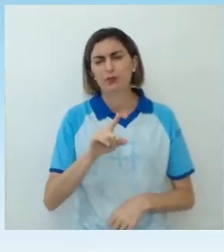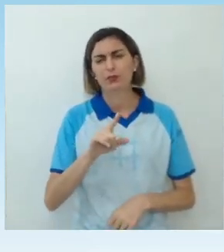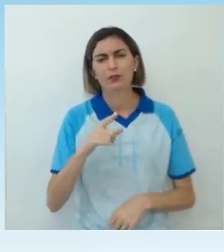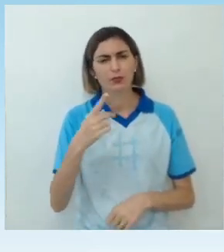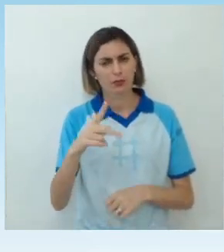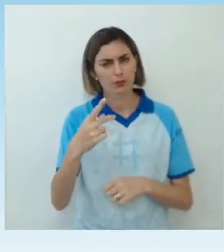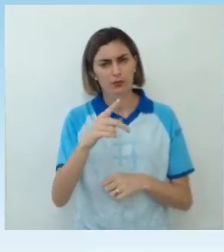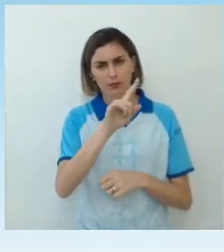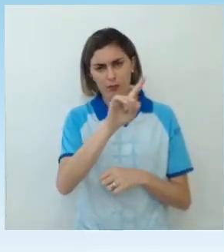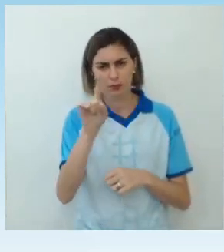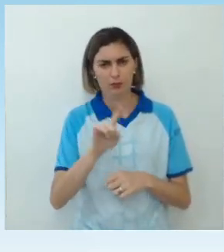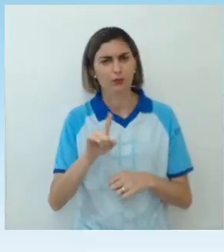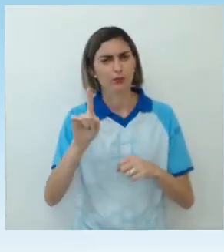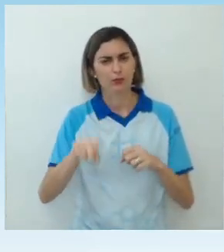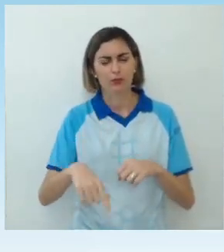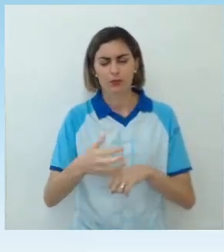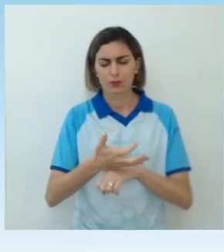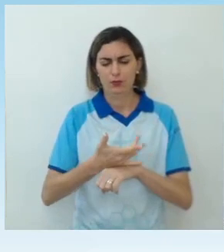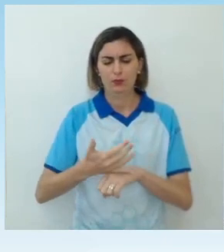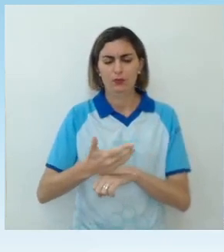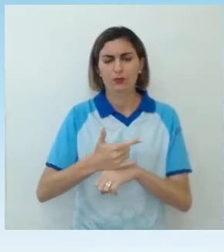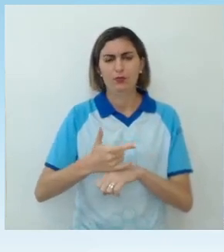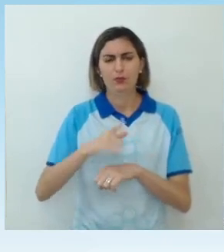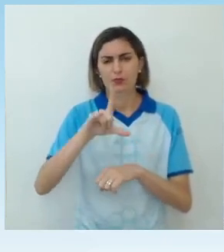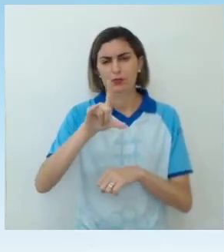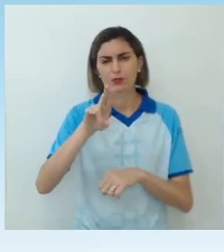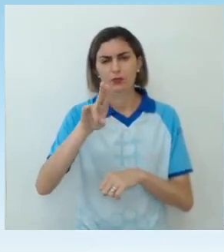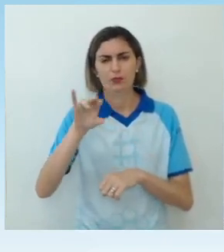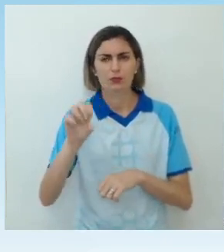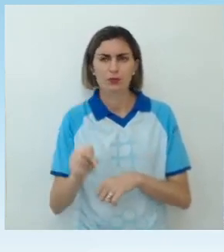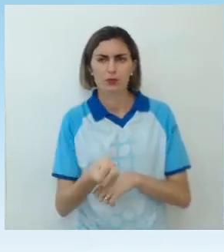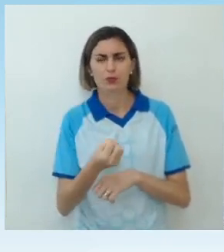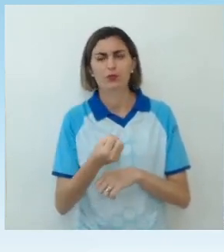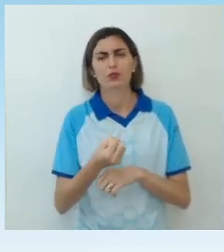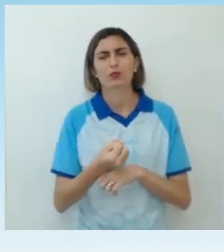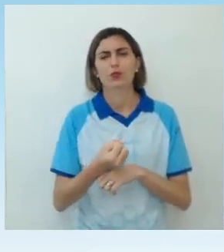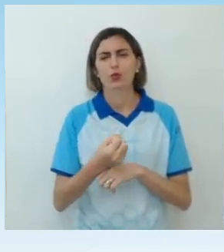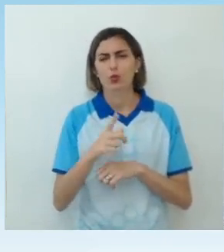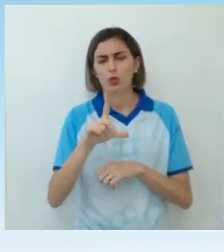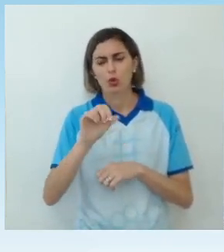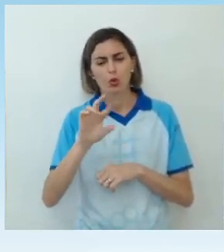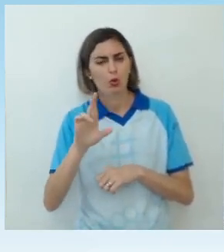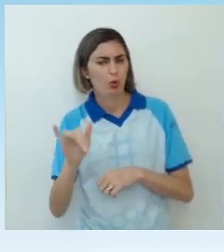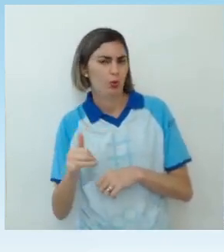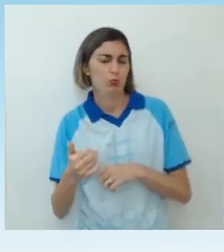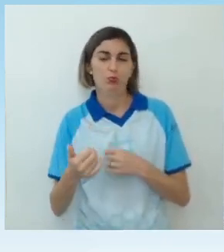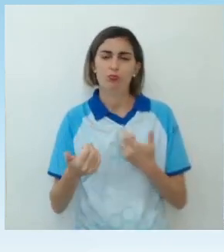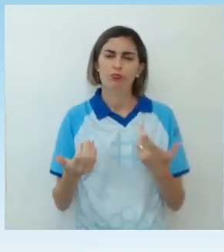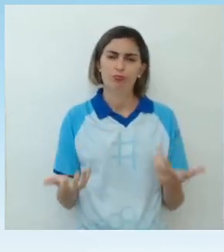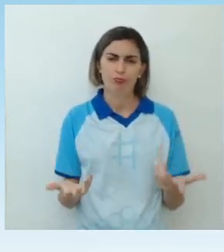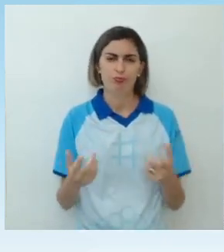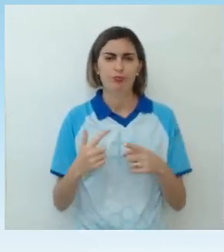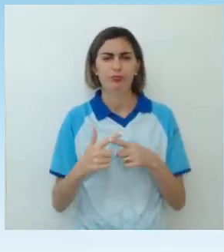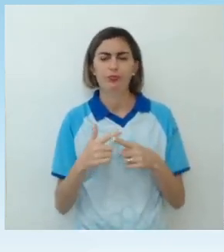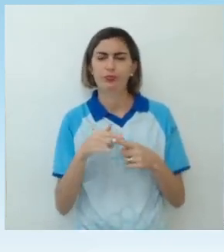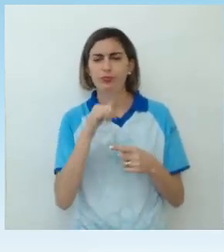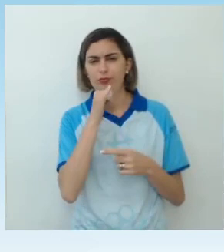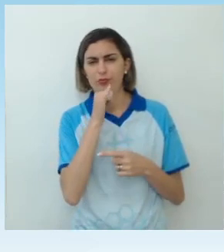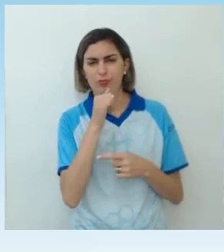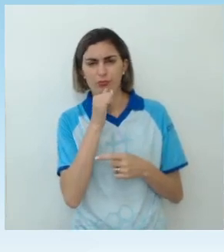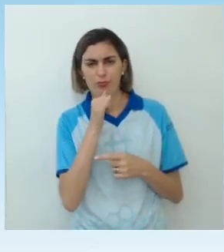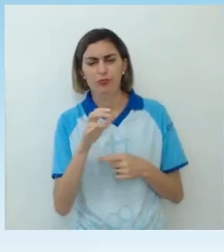Esse Z, ele é um ácido de Lewis, mas não necessariamente de Bronsted-Lowry, não necessariamente de Arrhenius. Por exemplo,